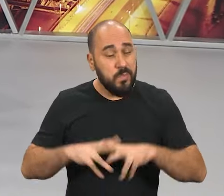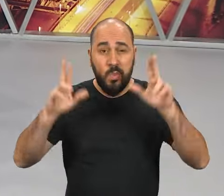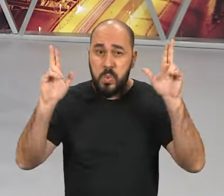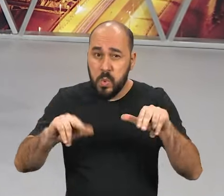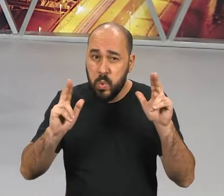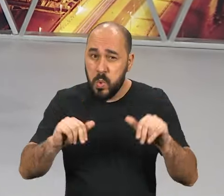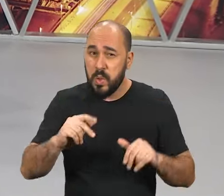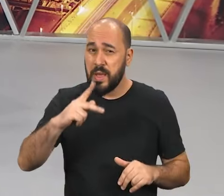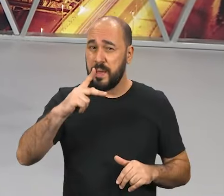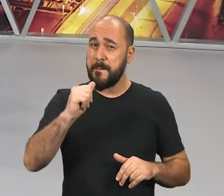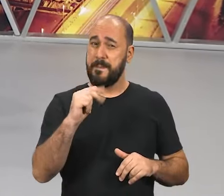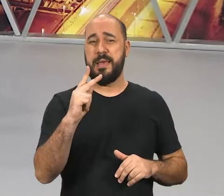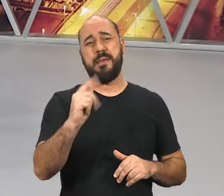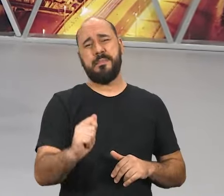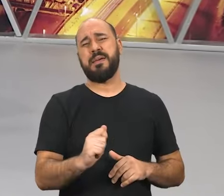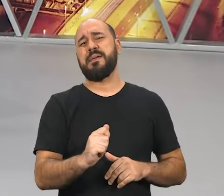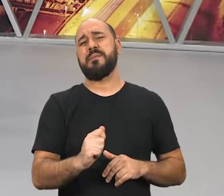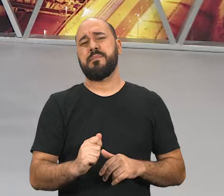Jamais.